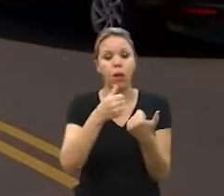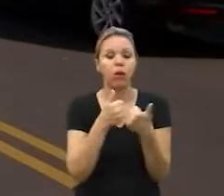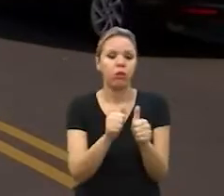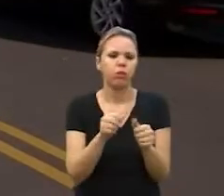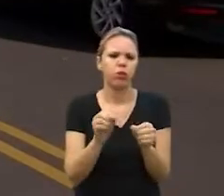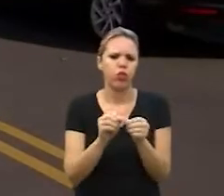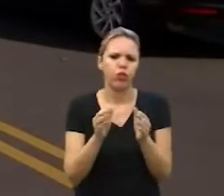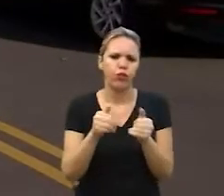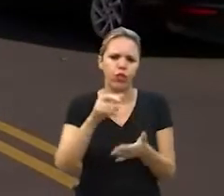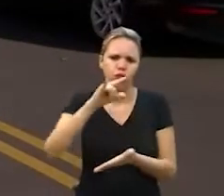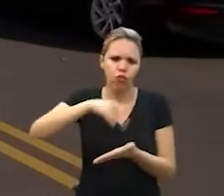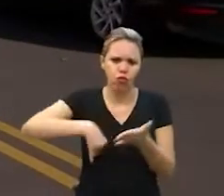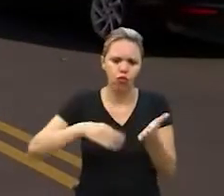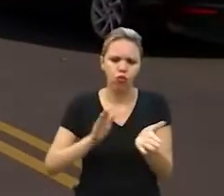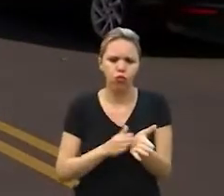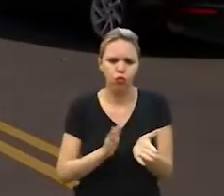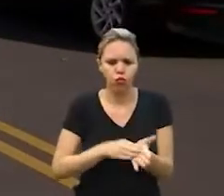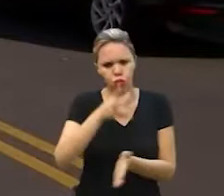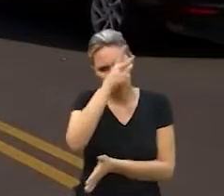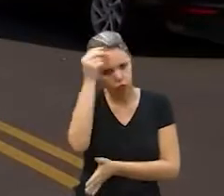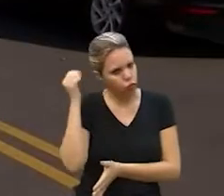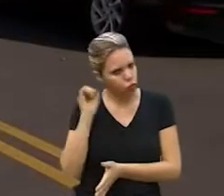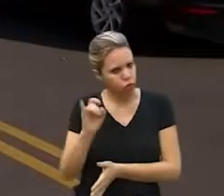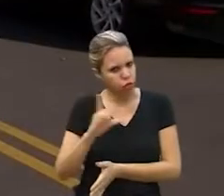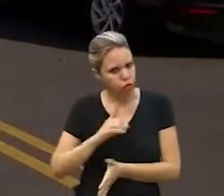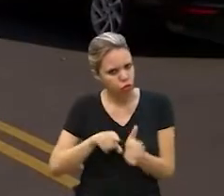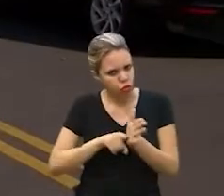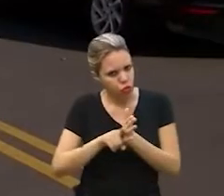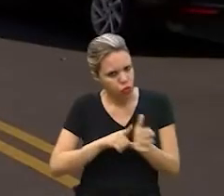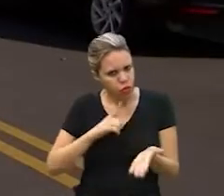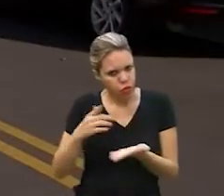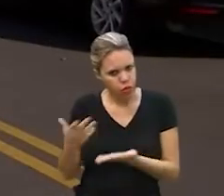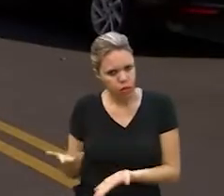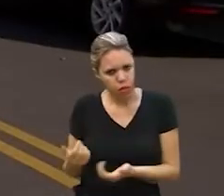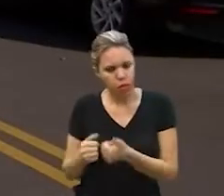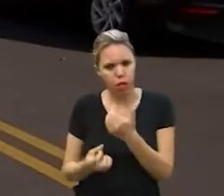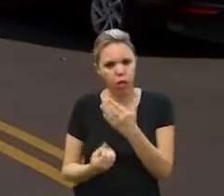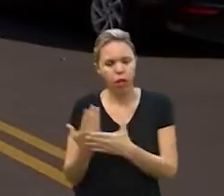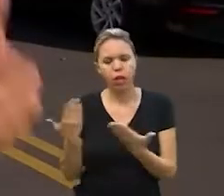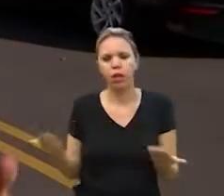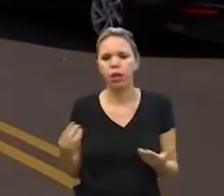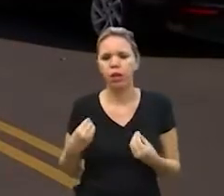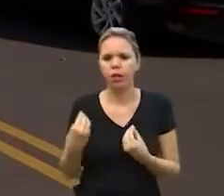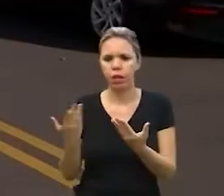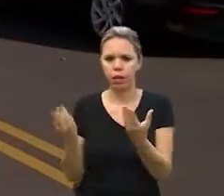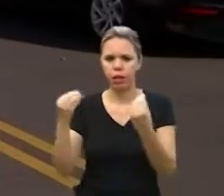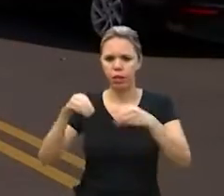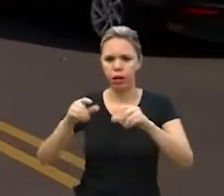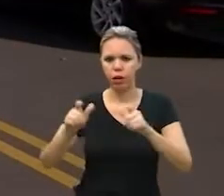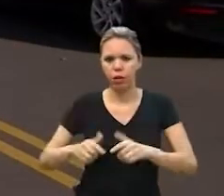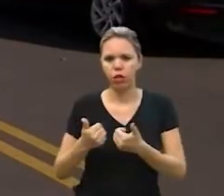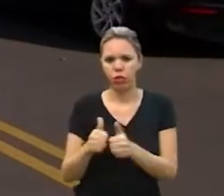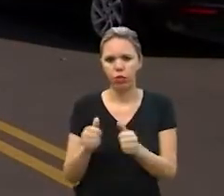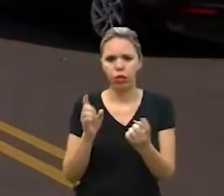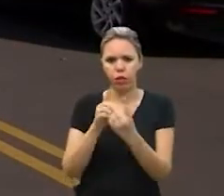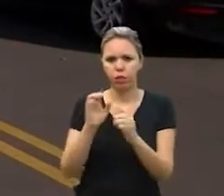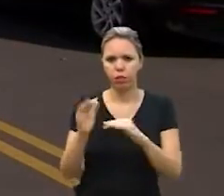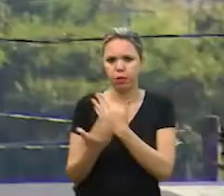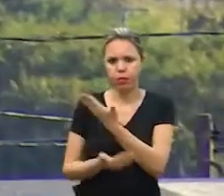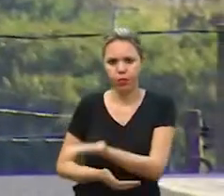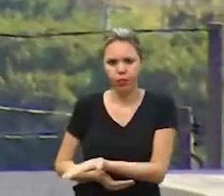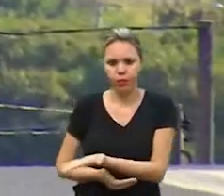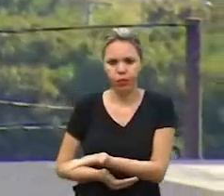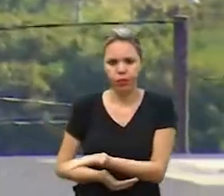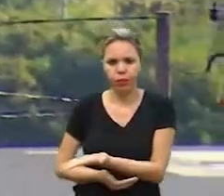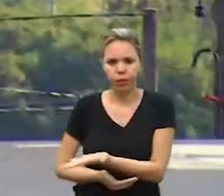ônibus. Por isso eu fiz um requerimento cobrando o prefeito de se já há estudos e quando vai ser implantada uma linha de ônibus para atender o